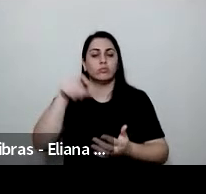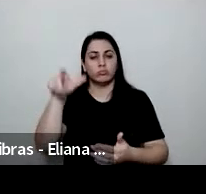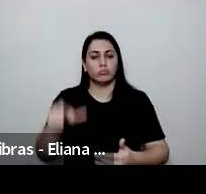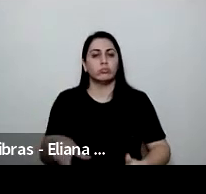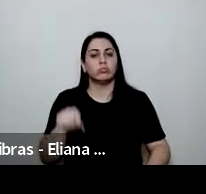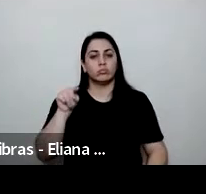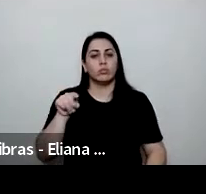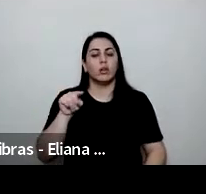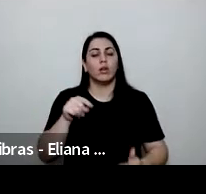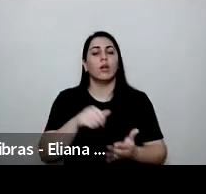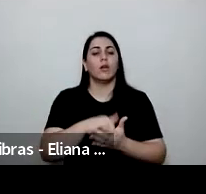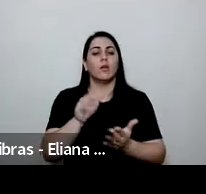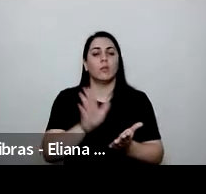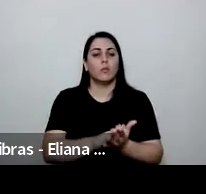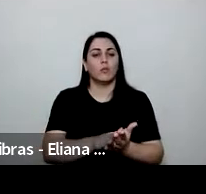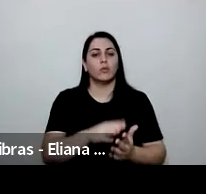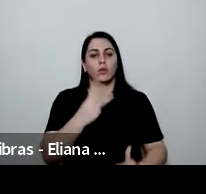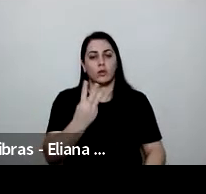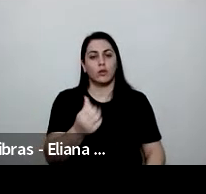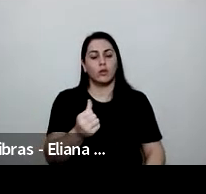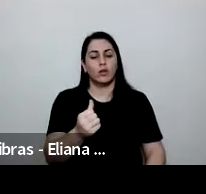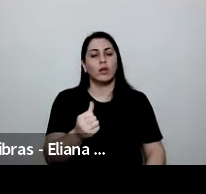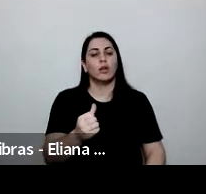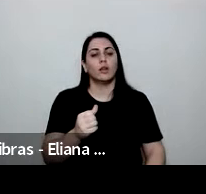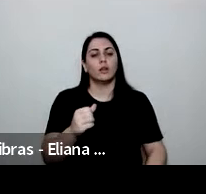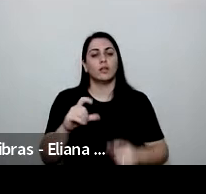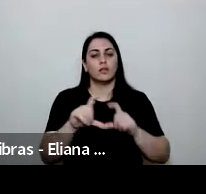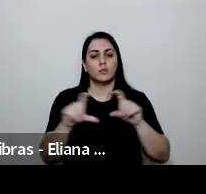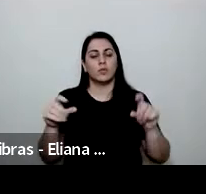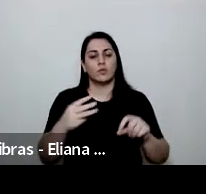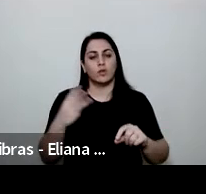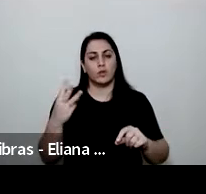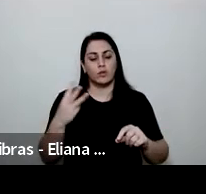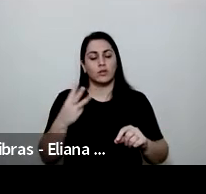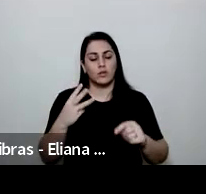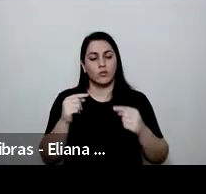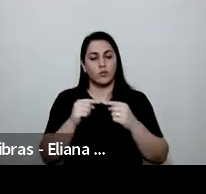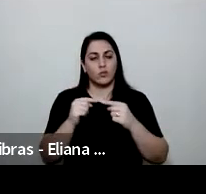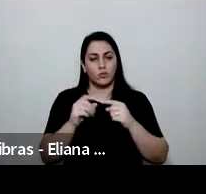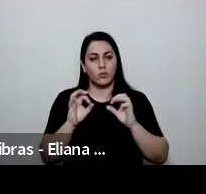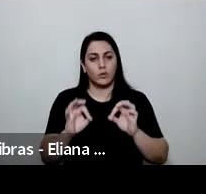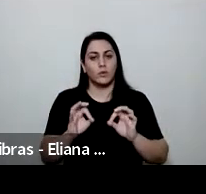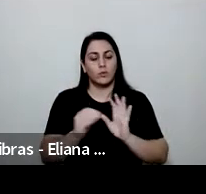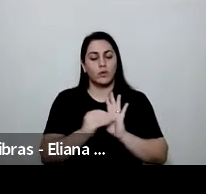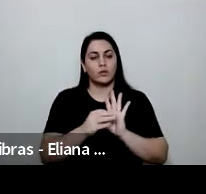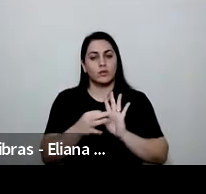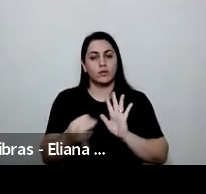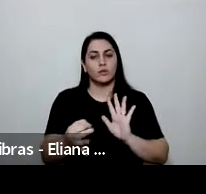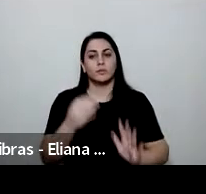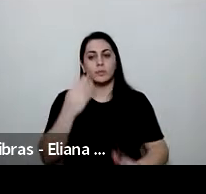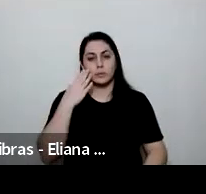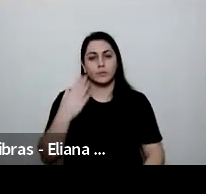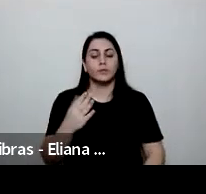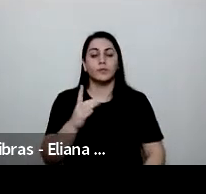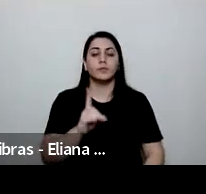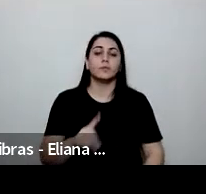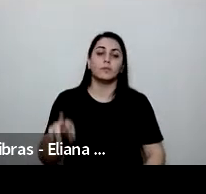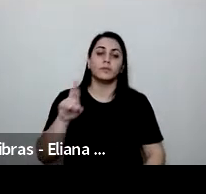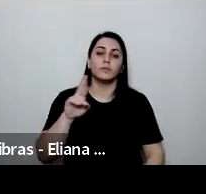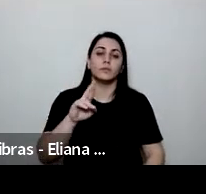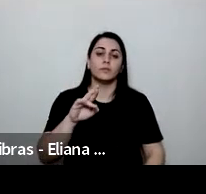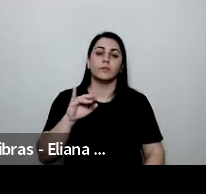a multa prevista no 37 para televisores Aparecida a brigada tô indo com a palavra o senhor